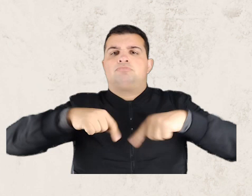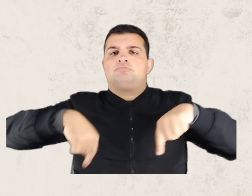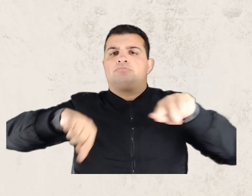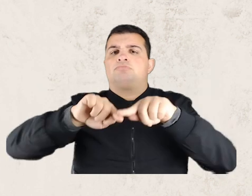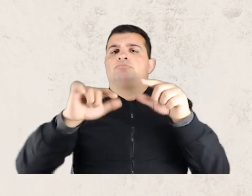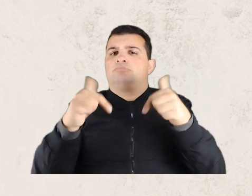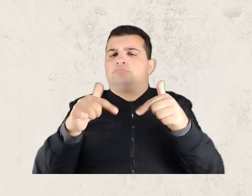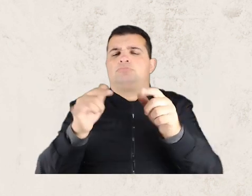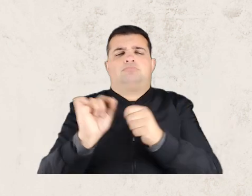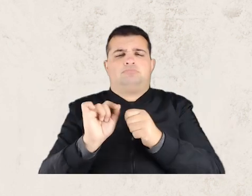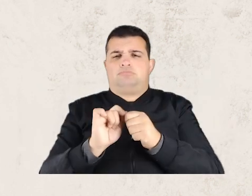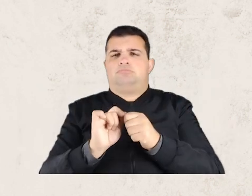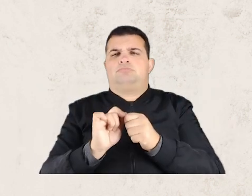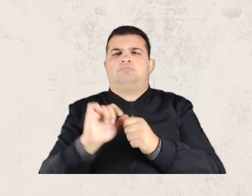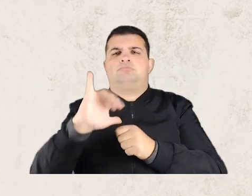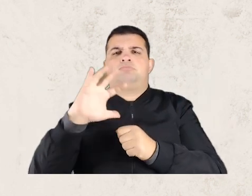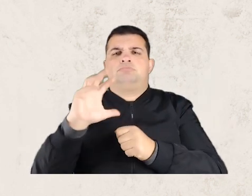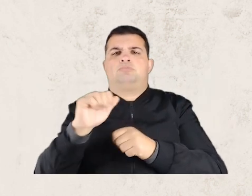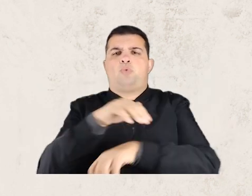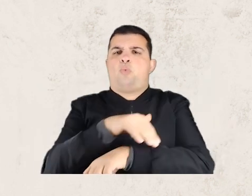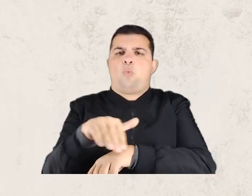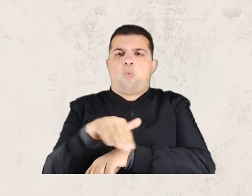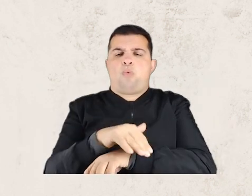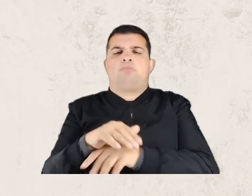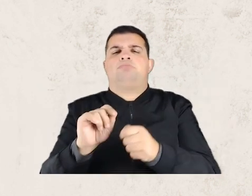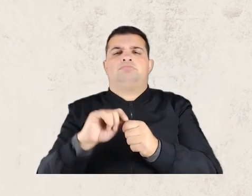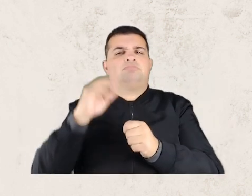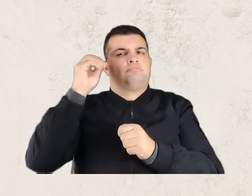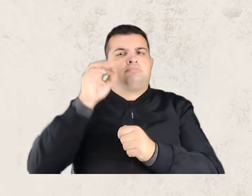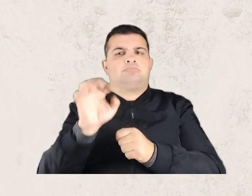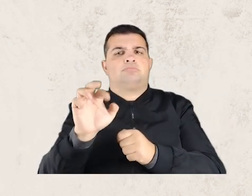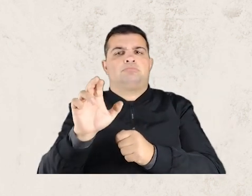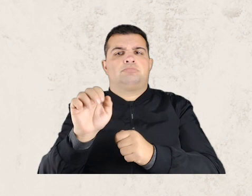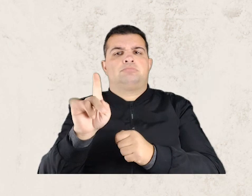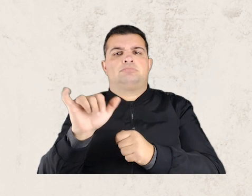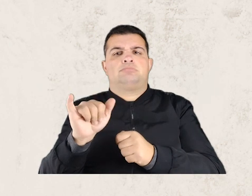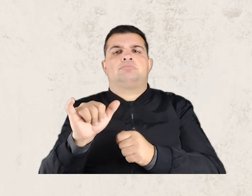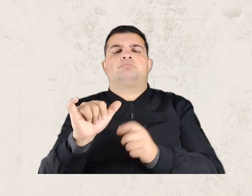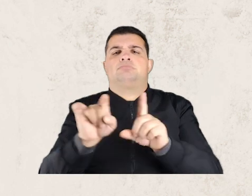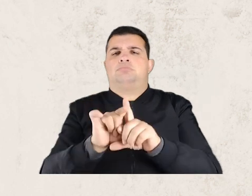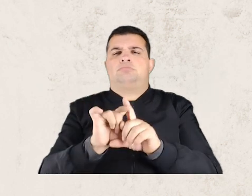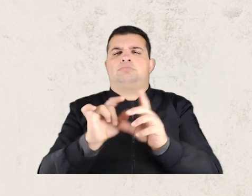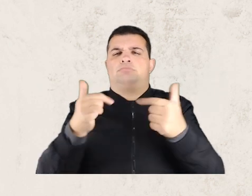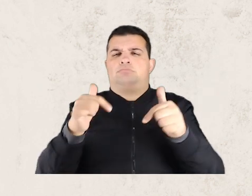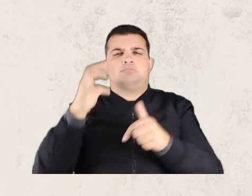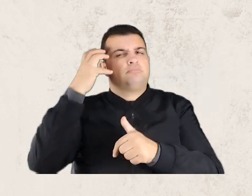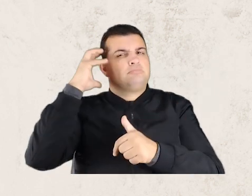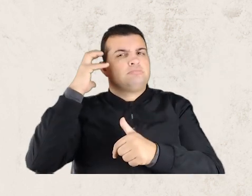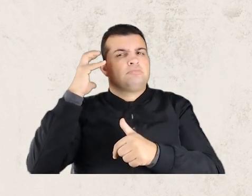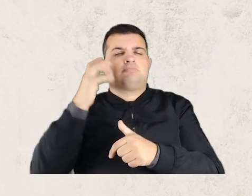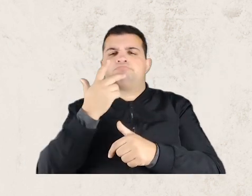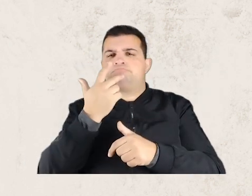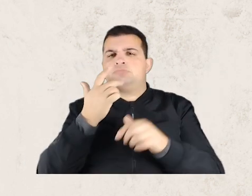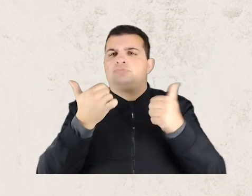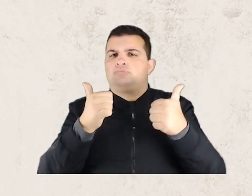mulheres rendeiras, eu trabalho com pescadores, eu trabalho com os ribeirinhos, não sei de onde, eu trabalho com indígenas, eu trabalho com quilombo,